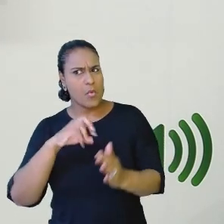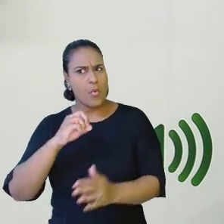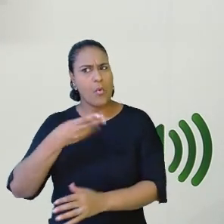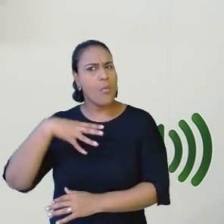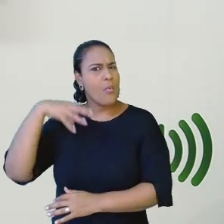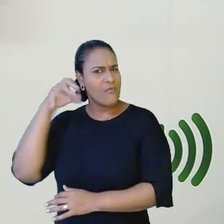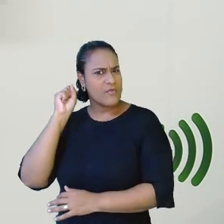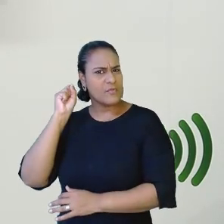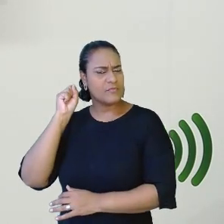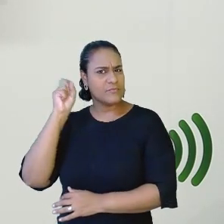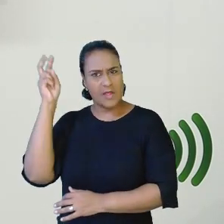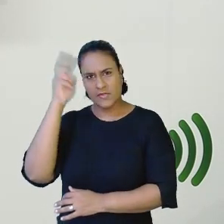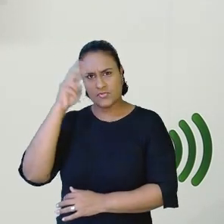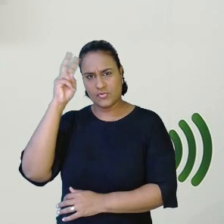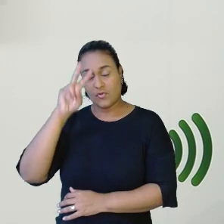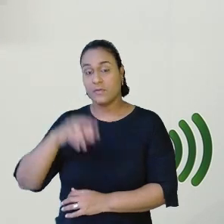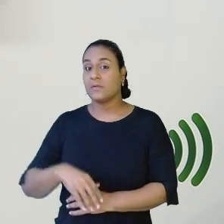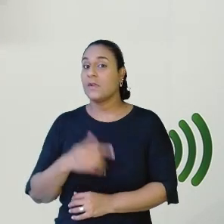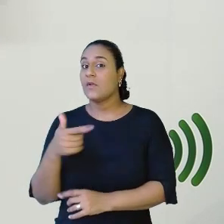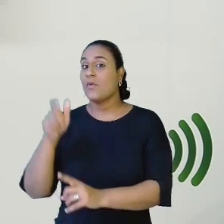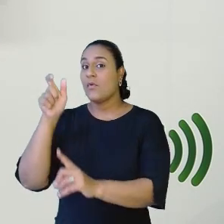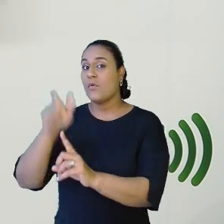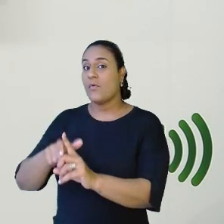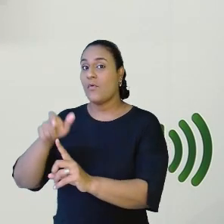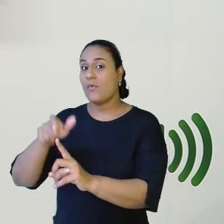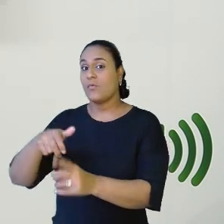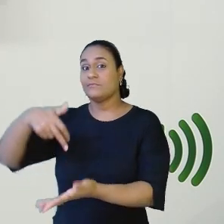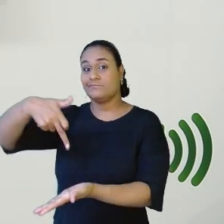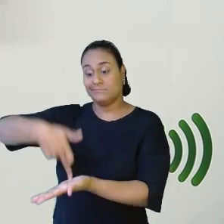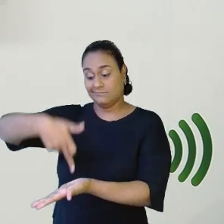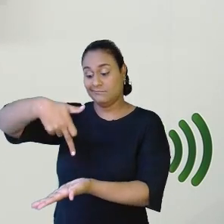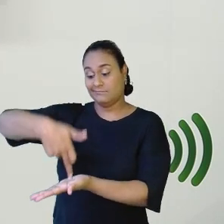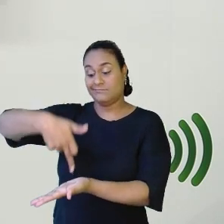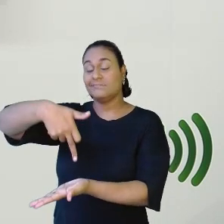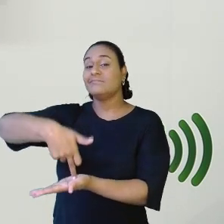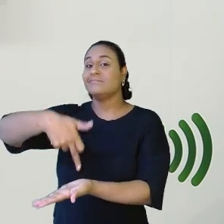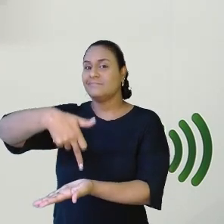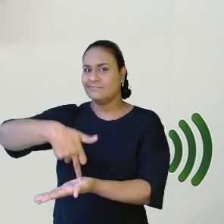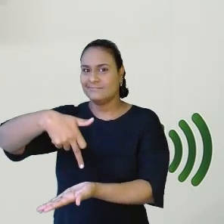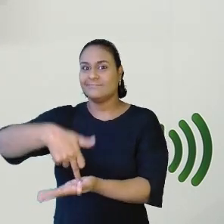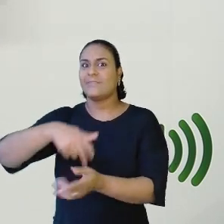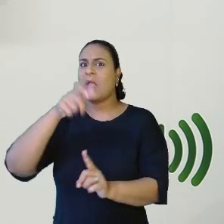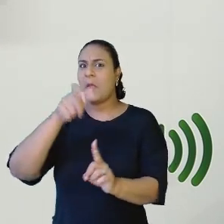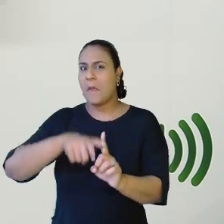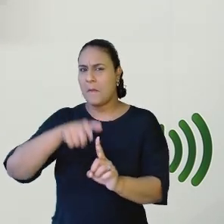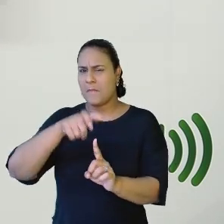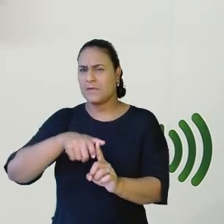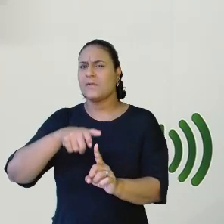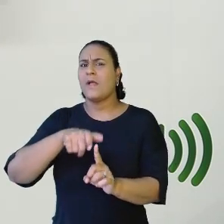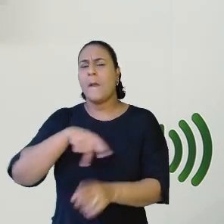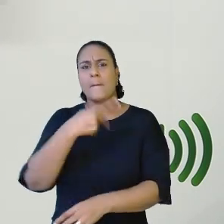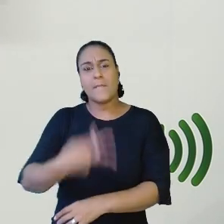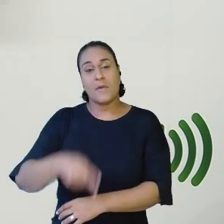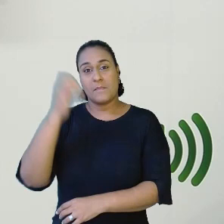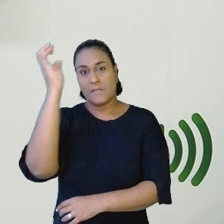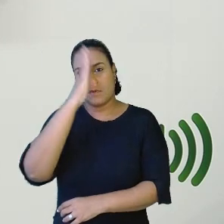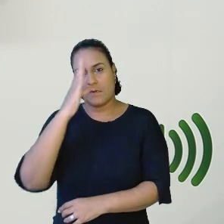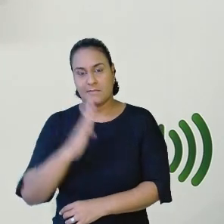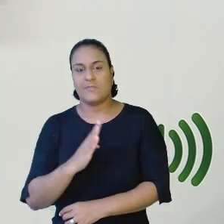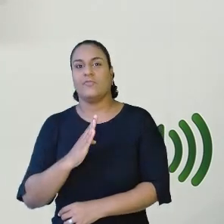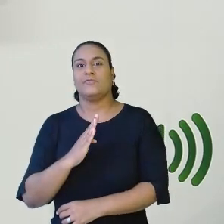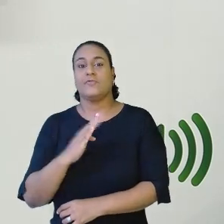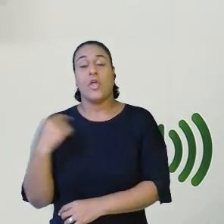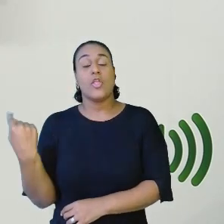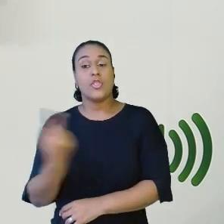Vermelho? E a outra personagem é o Saci Pererê. É um personagem bem brasileiro que faz parte do nosso